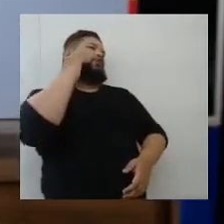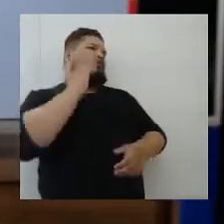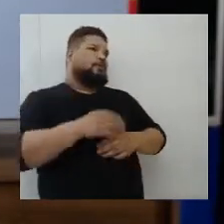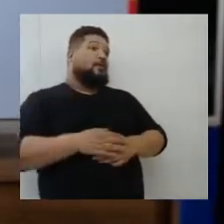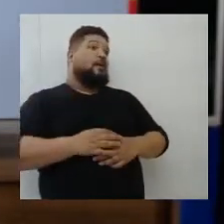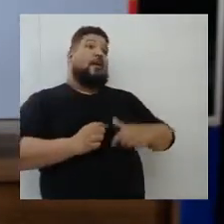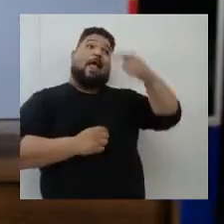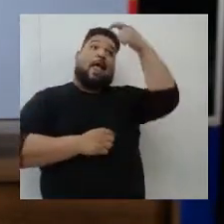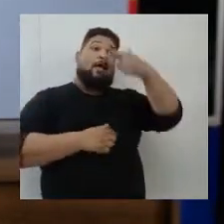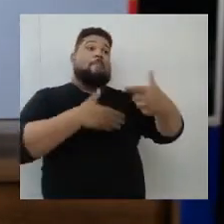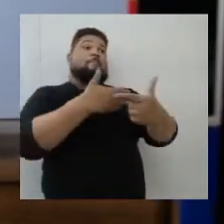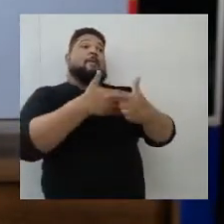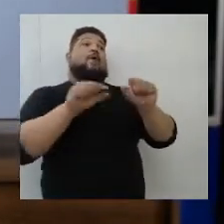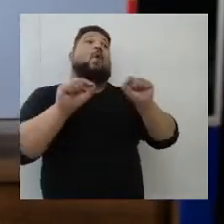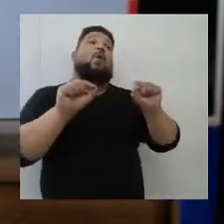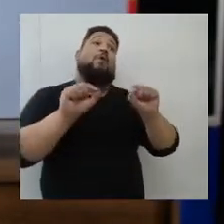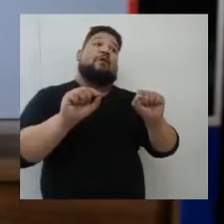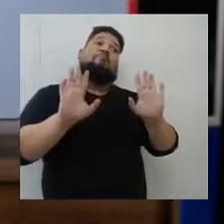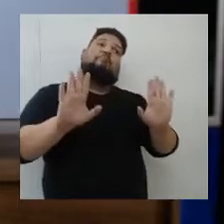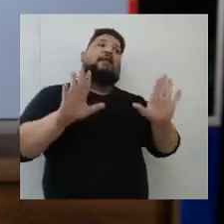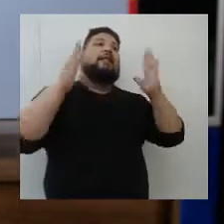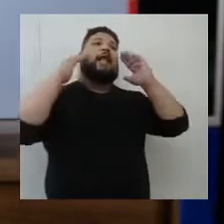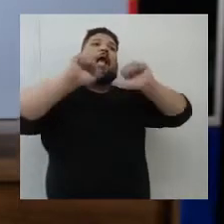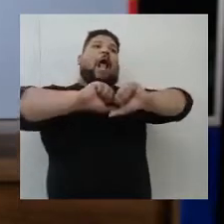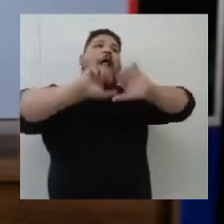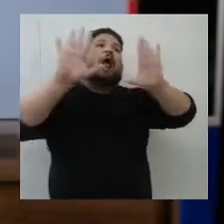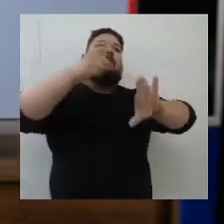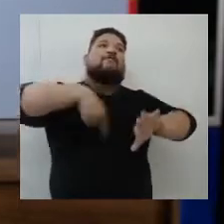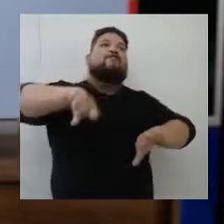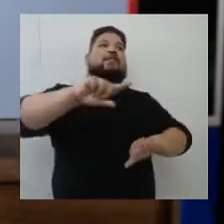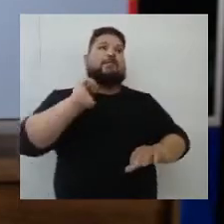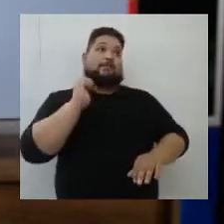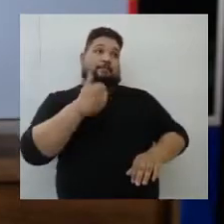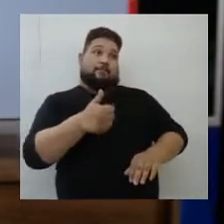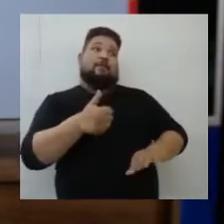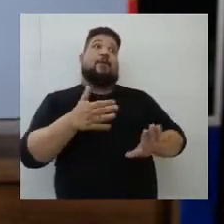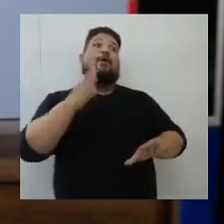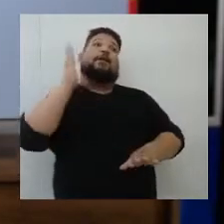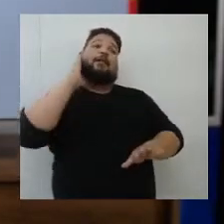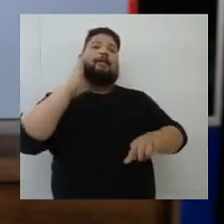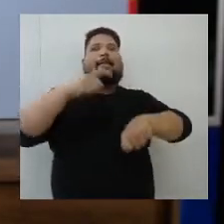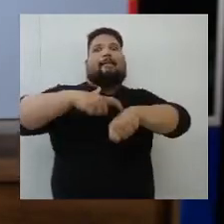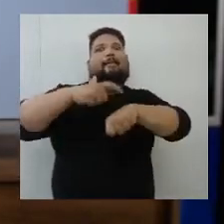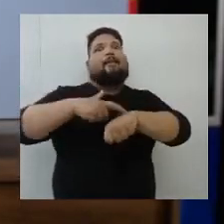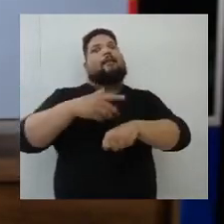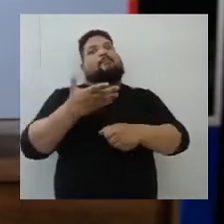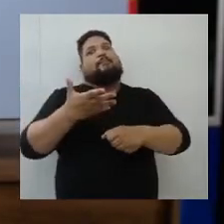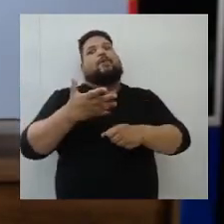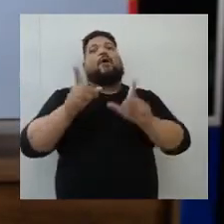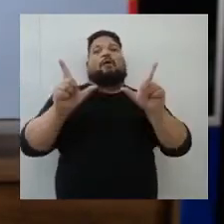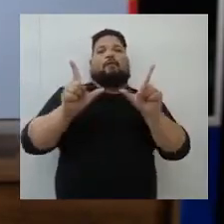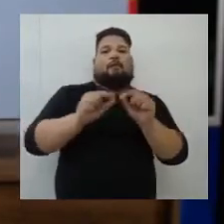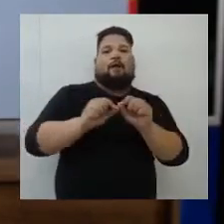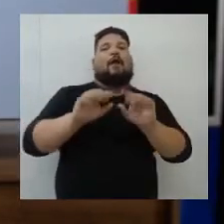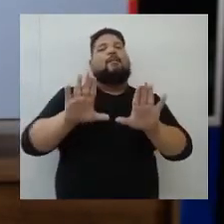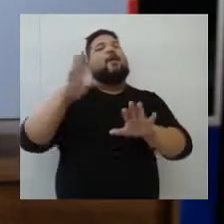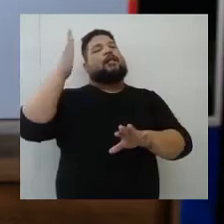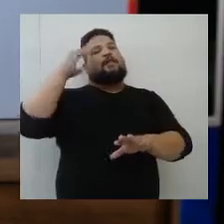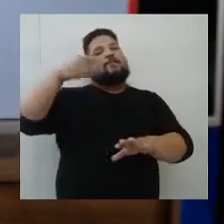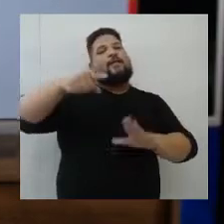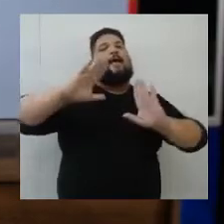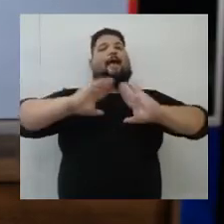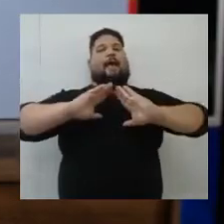minha função é tentar deixar o mais claro possível para você, mesmo com o tempo da gente tão limitado. Mas eu sei que você em